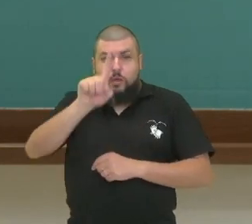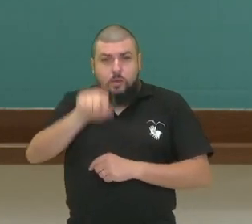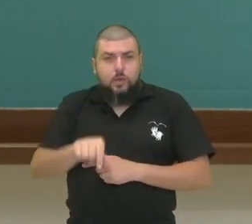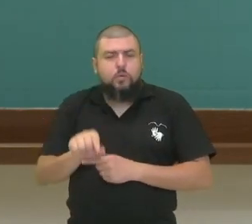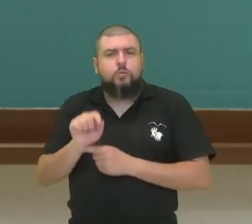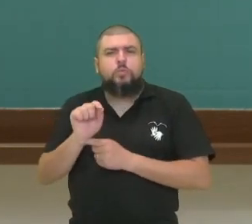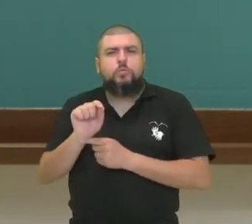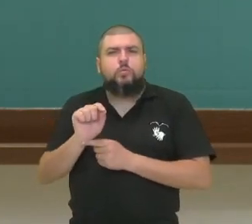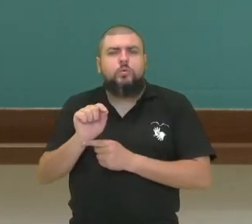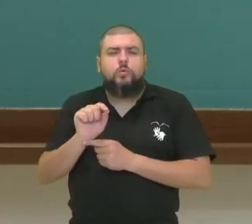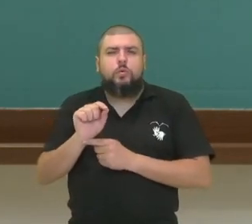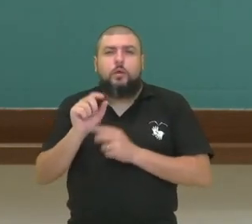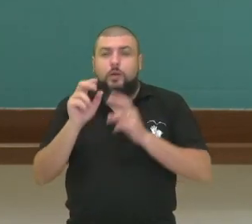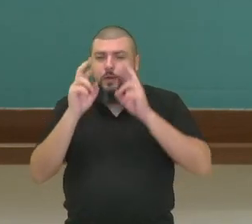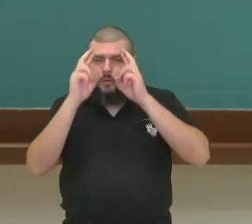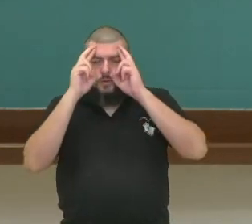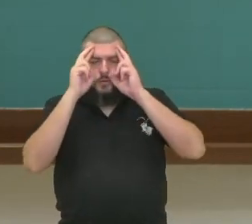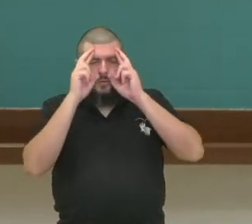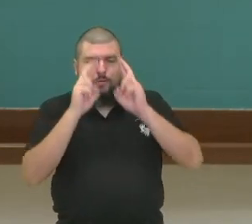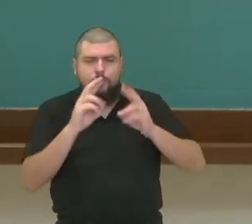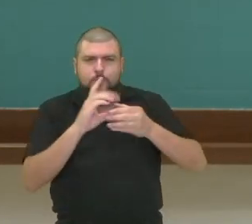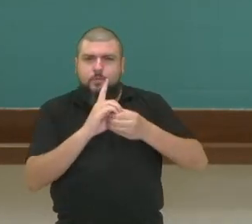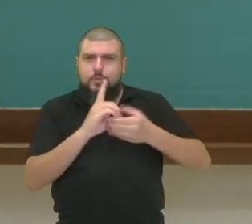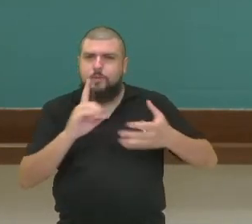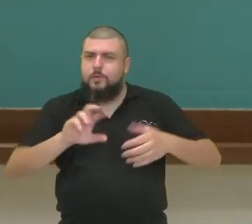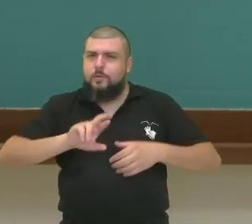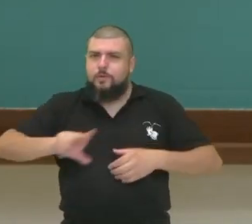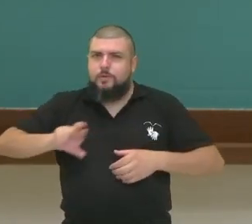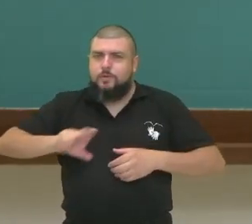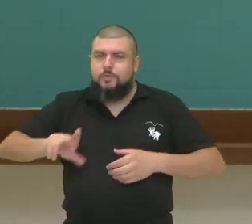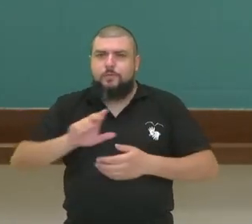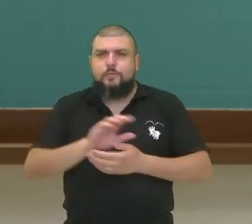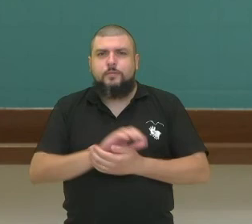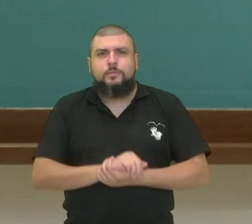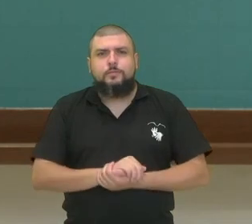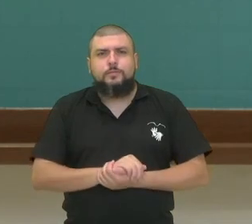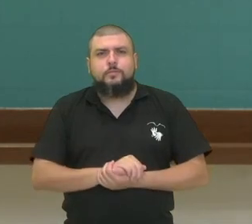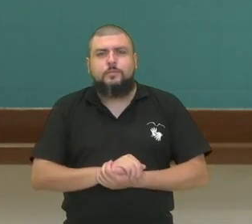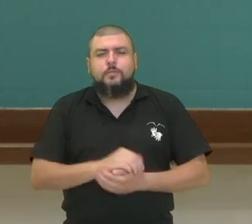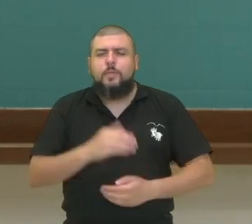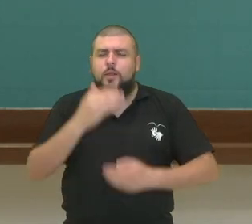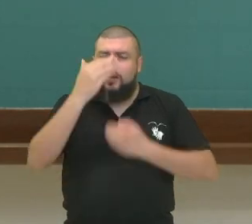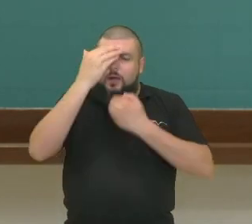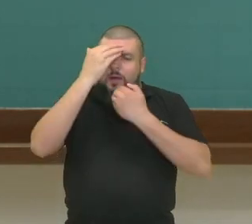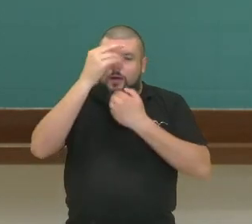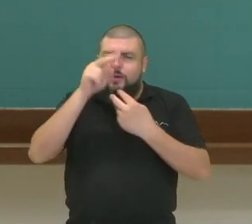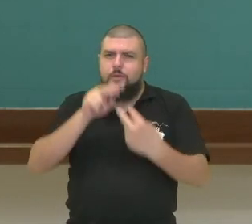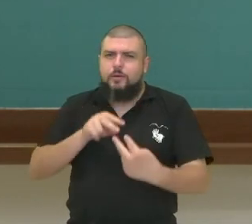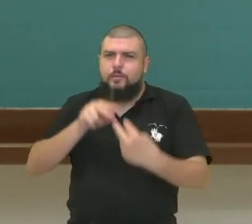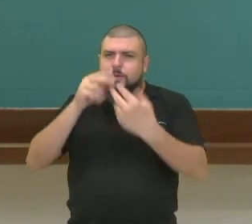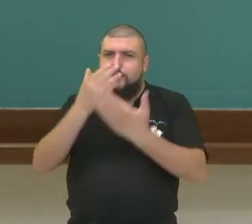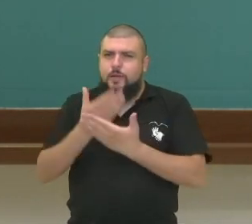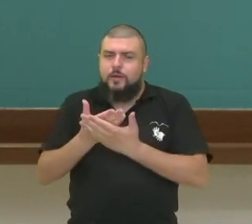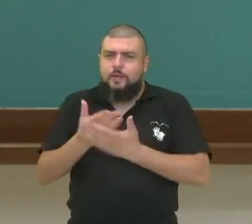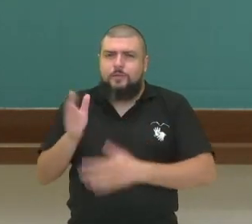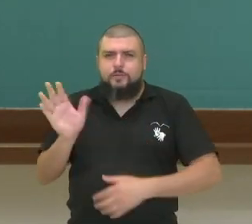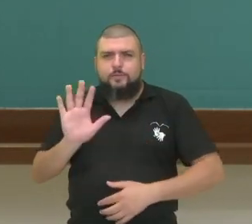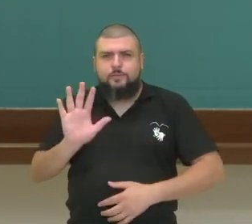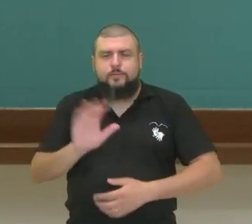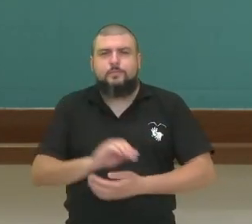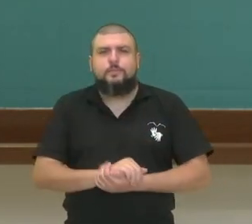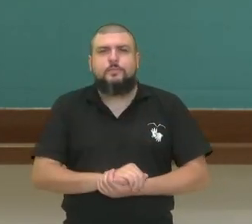certeza não respeita a democracia. Certo? Então, eu agradeço a todos vocês por mais essa aula. Até a próxima.